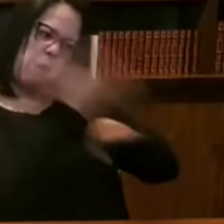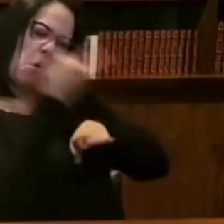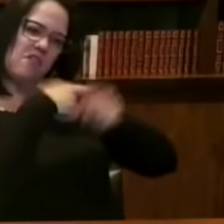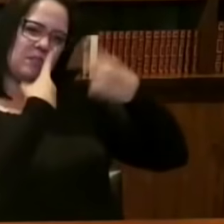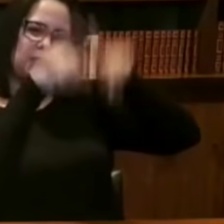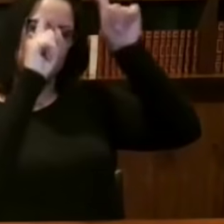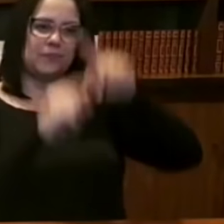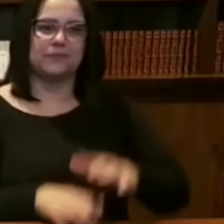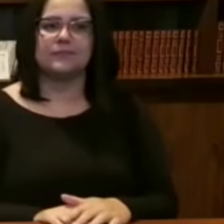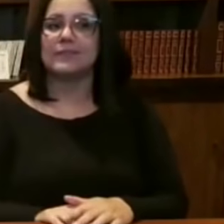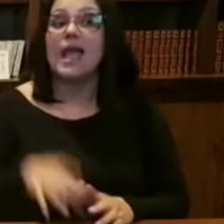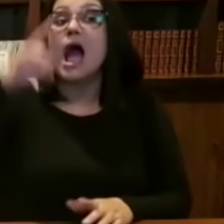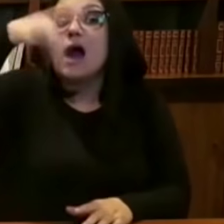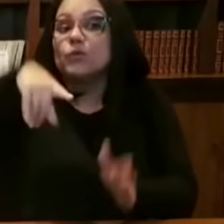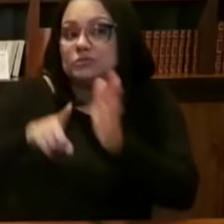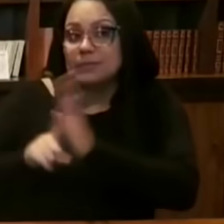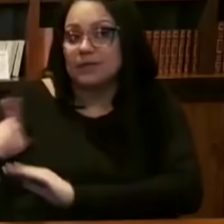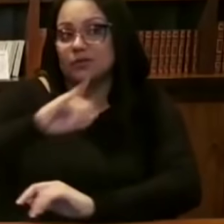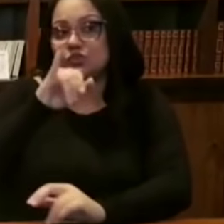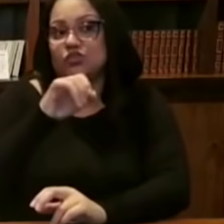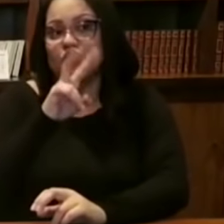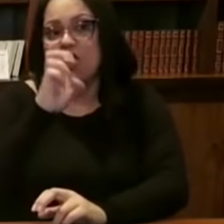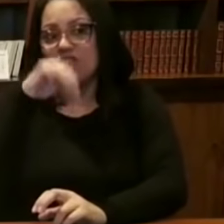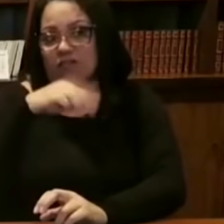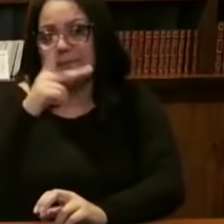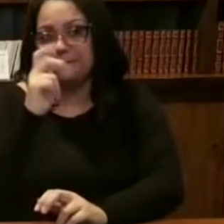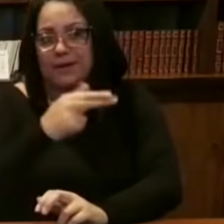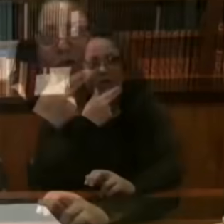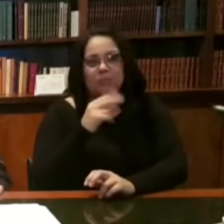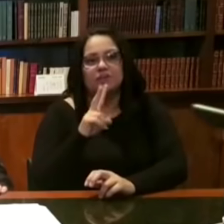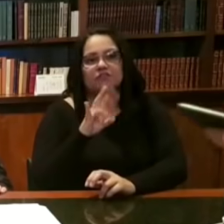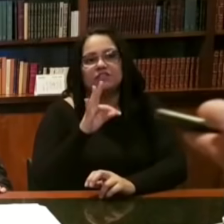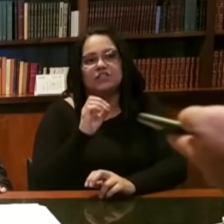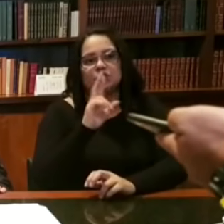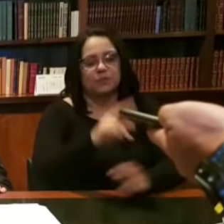aqui a última pergunta aí do Vitor Brau, da Jovem Pan. Pingo nos i. Olha lá.